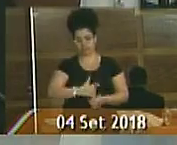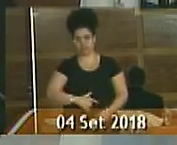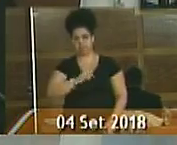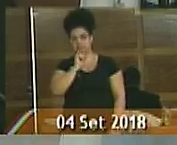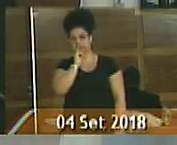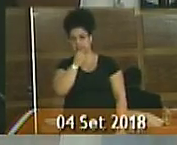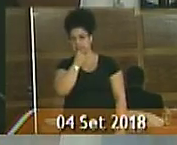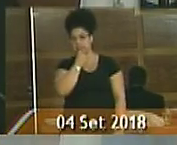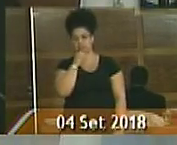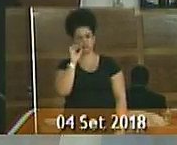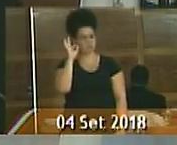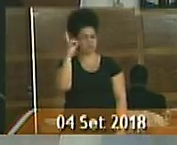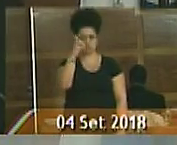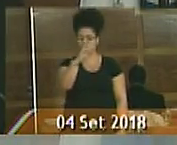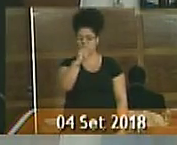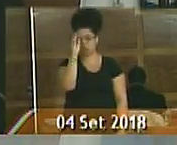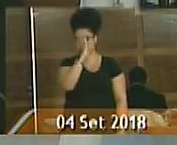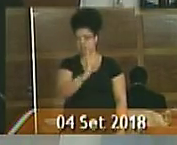Enfim. Ali